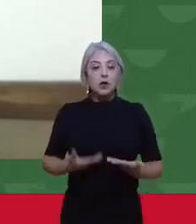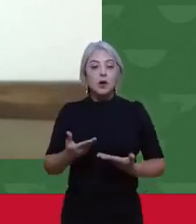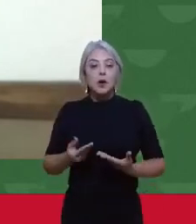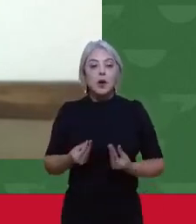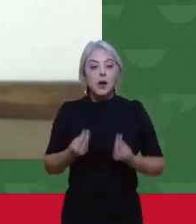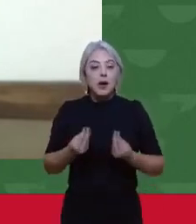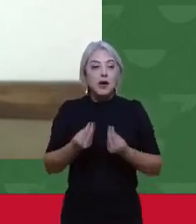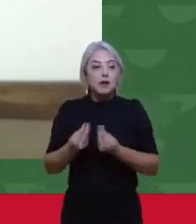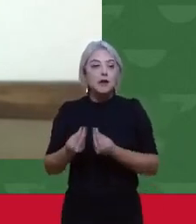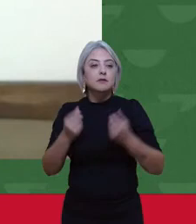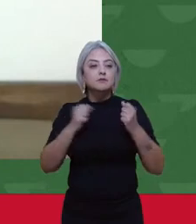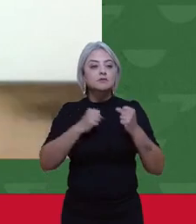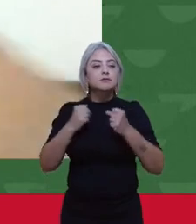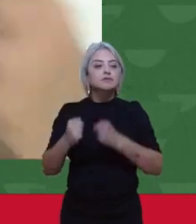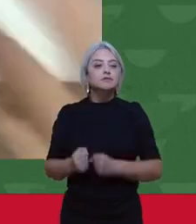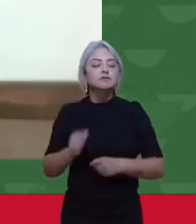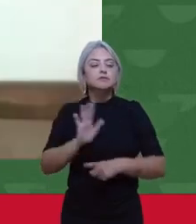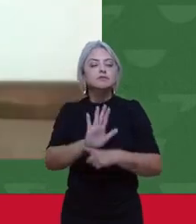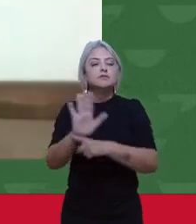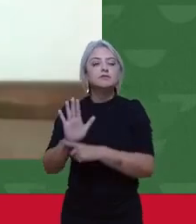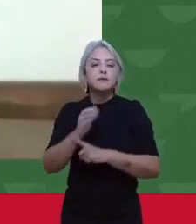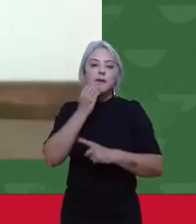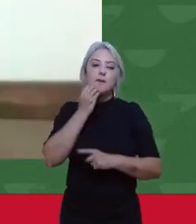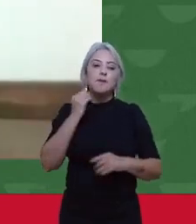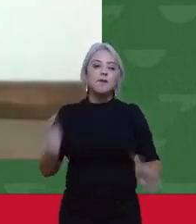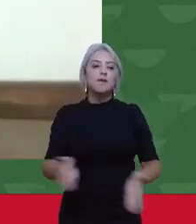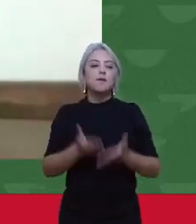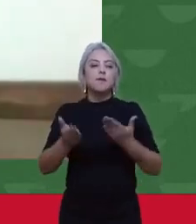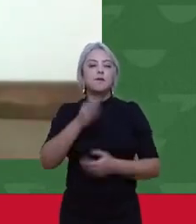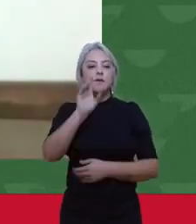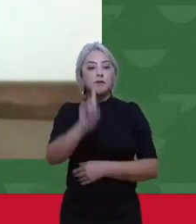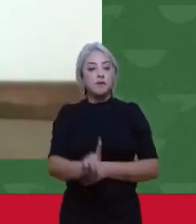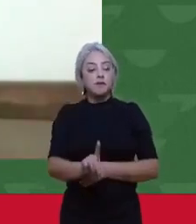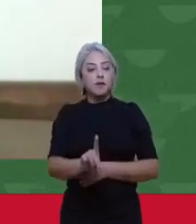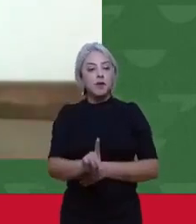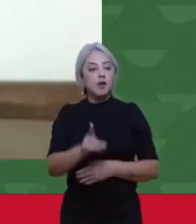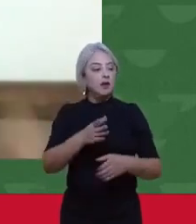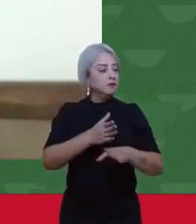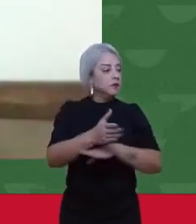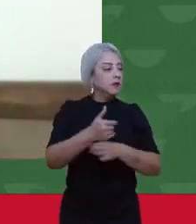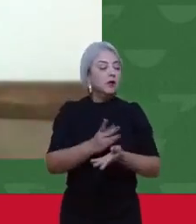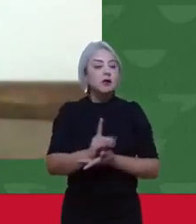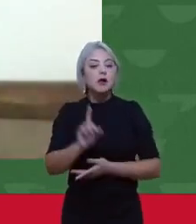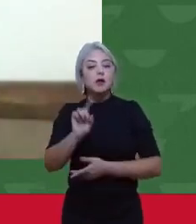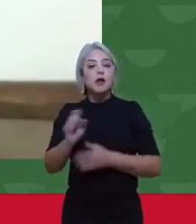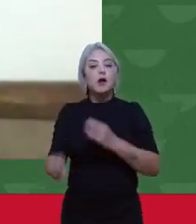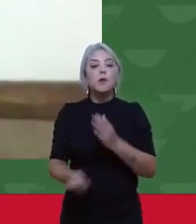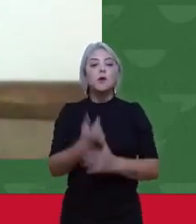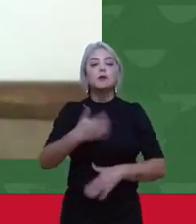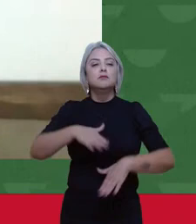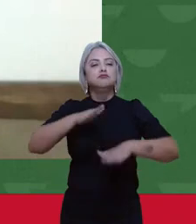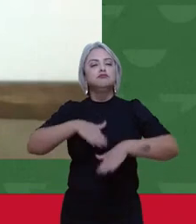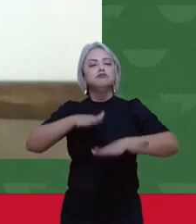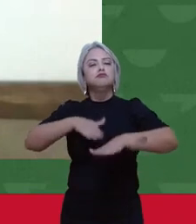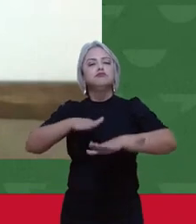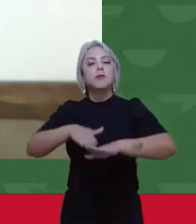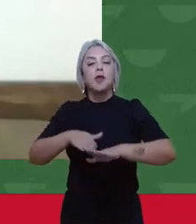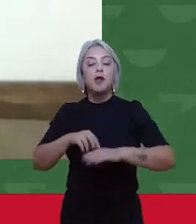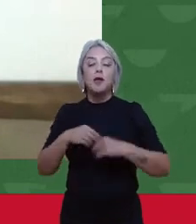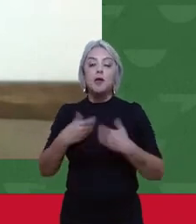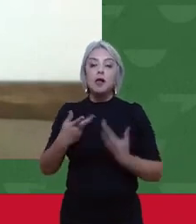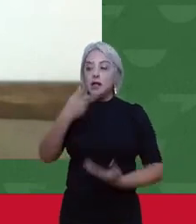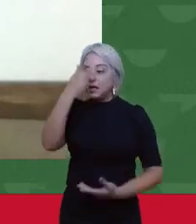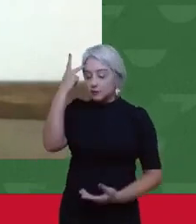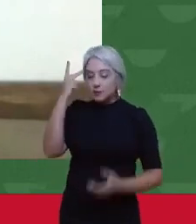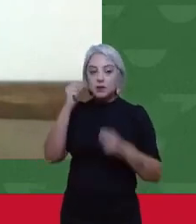como um poder que ajudava a promover os direitos, que viabilizava que acontecesse a parada, ou seja, que